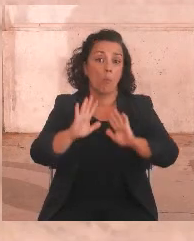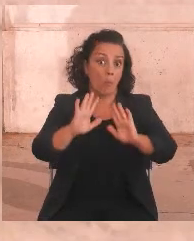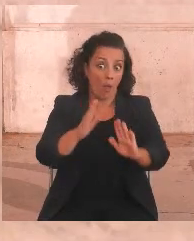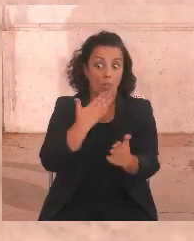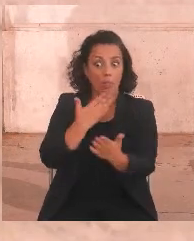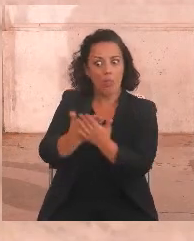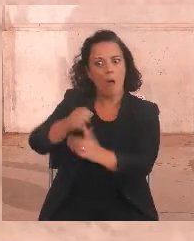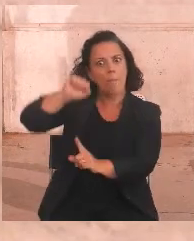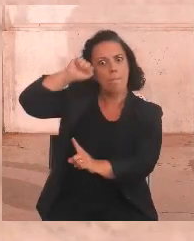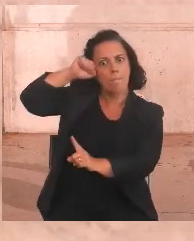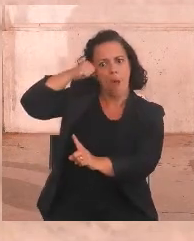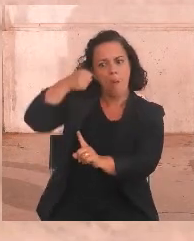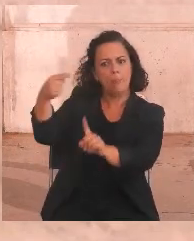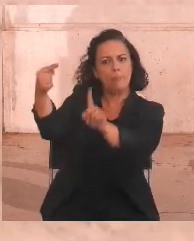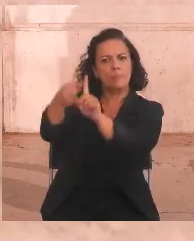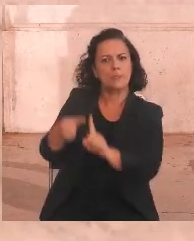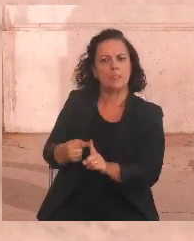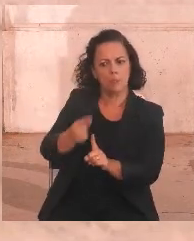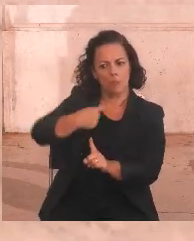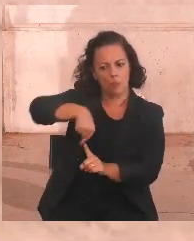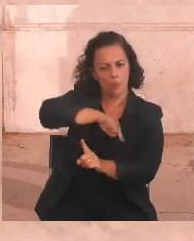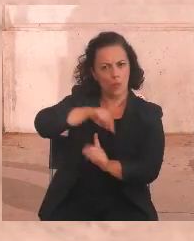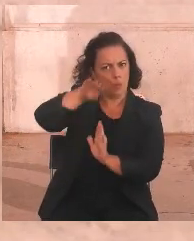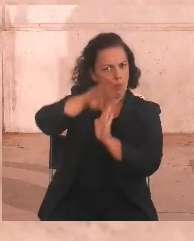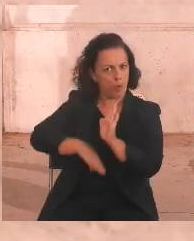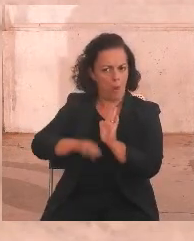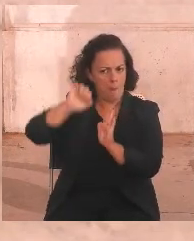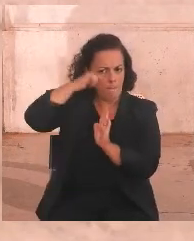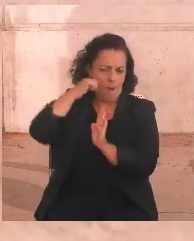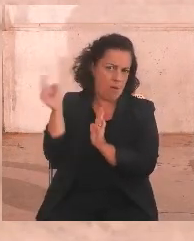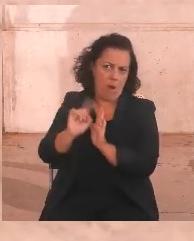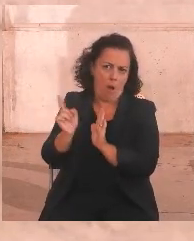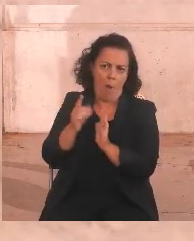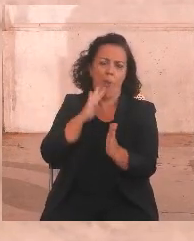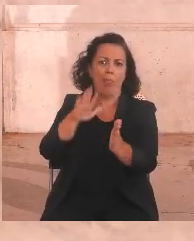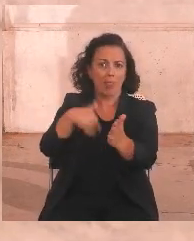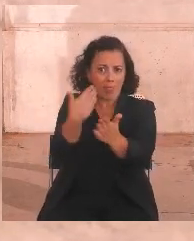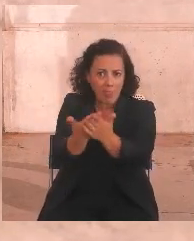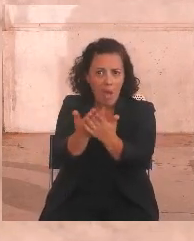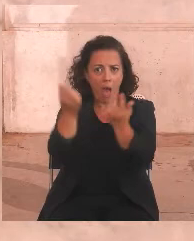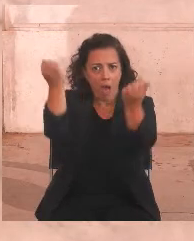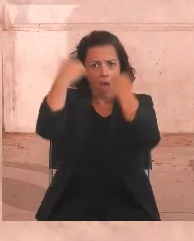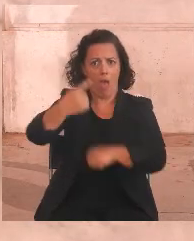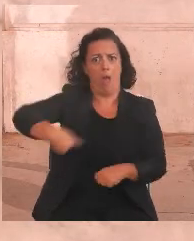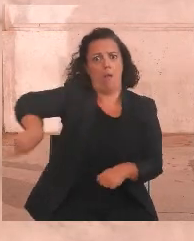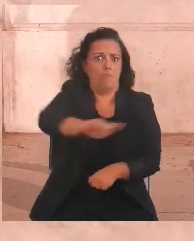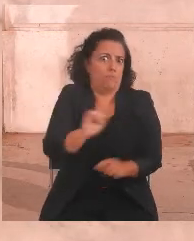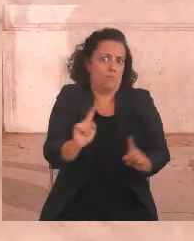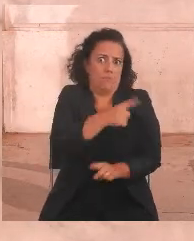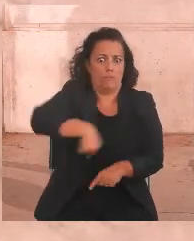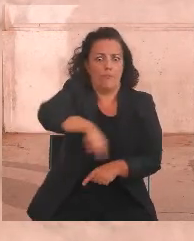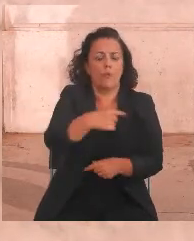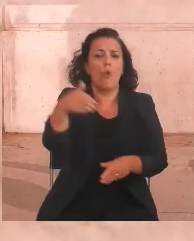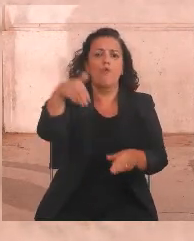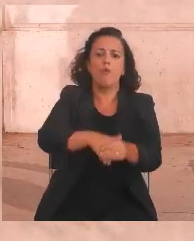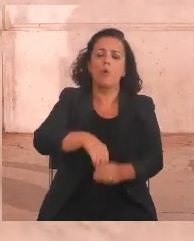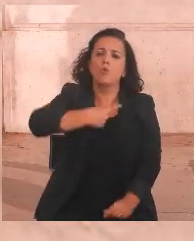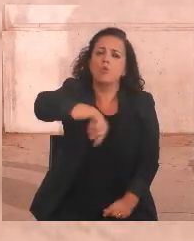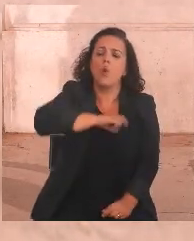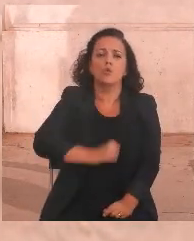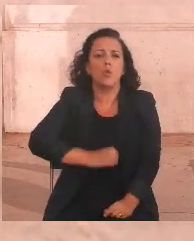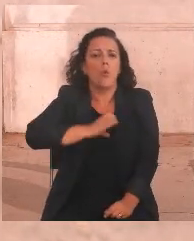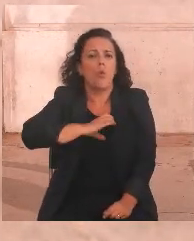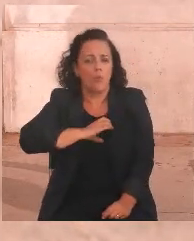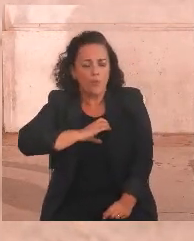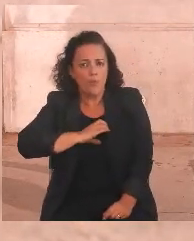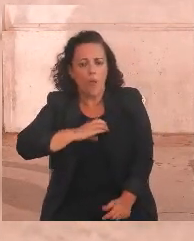princípios fundamentais do nosso programa, pois tal seria defraudar todos aqueles que votaram em nós. Mas há